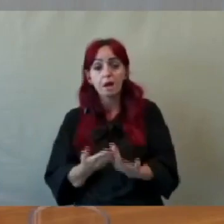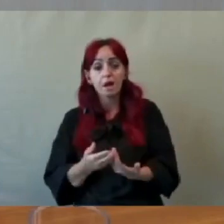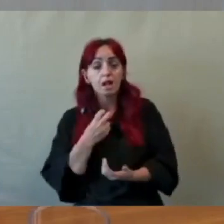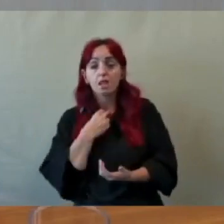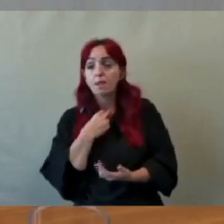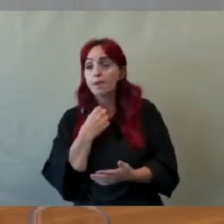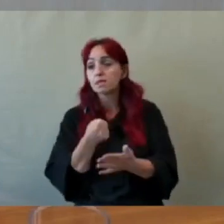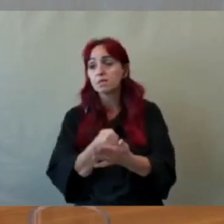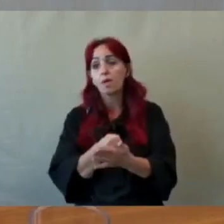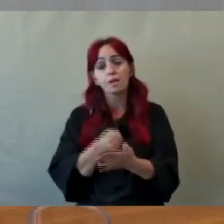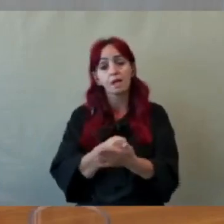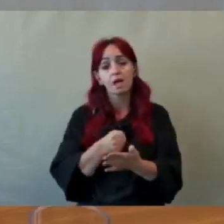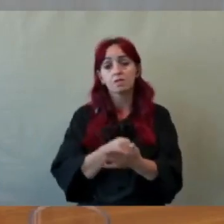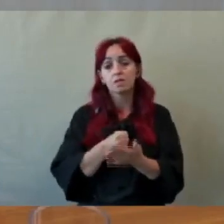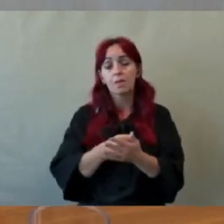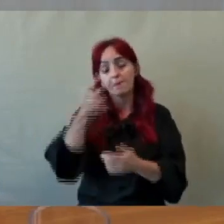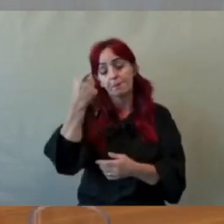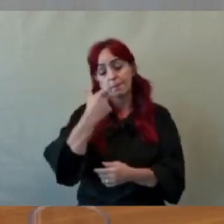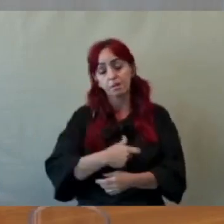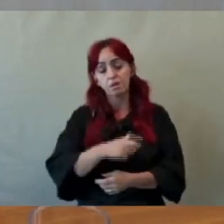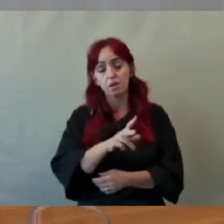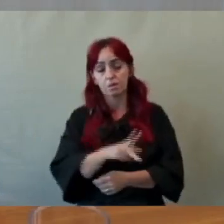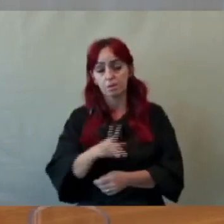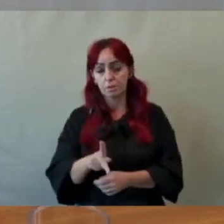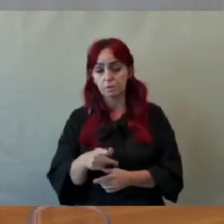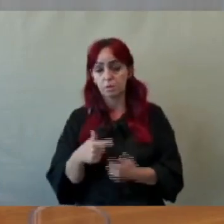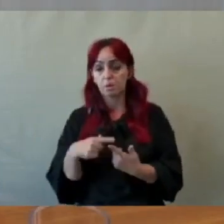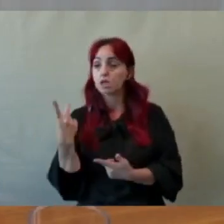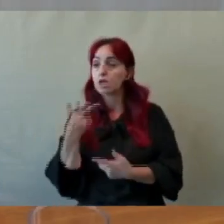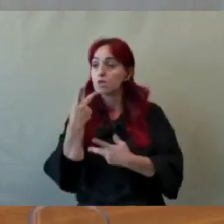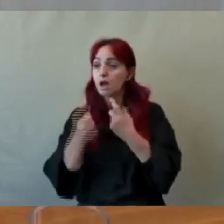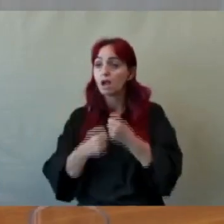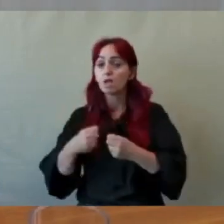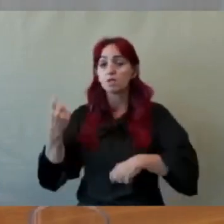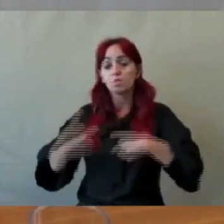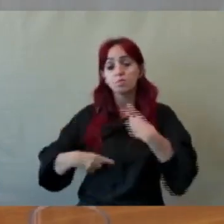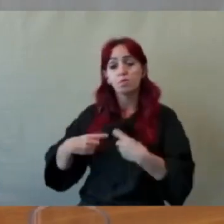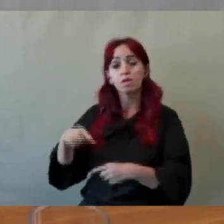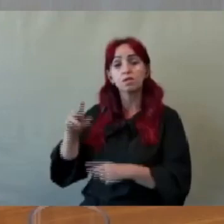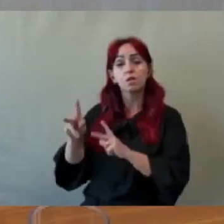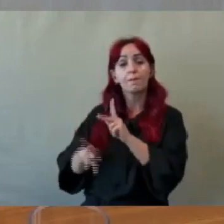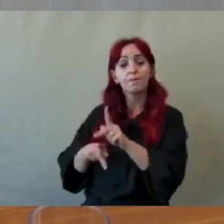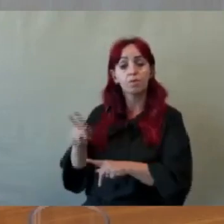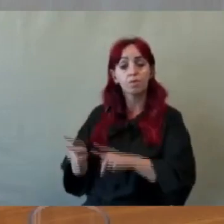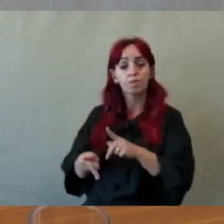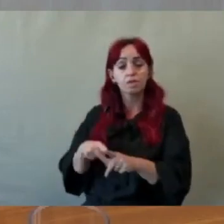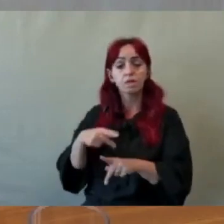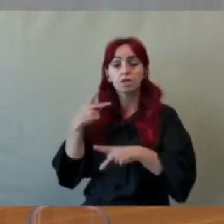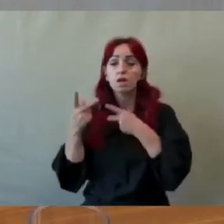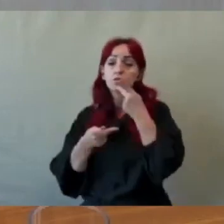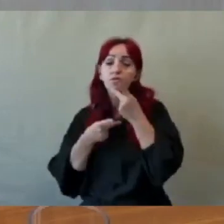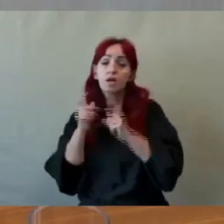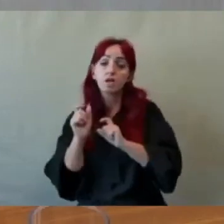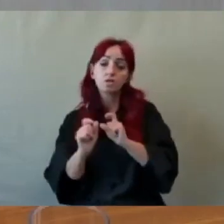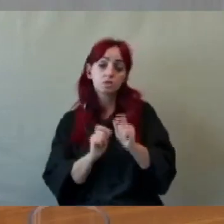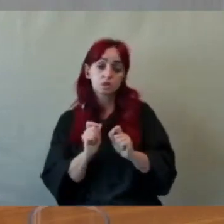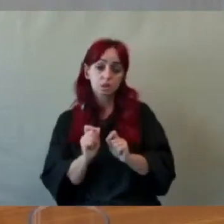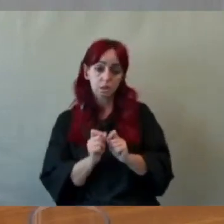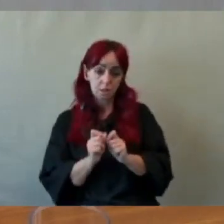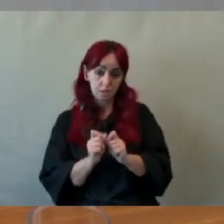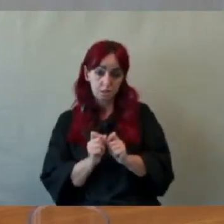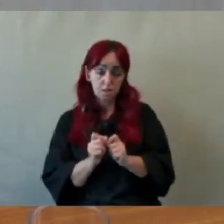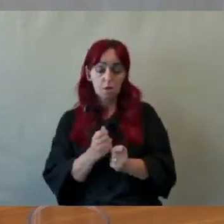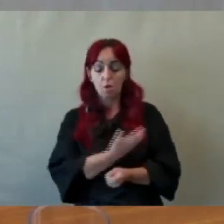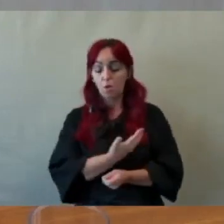obrigação pessoal do professor, porque nós estamos falando de uma política pública. Nós estamos falando de que o